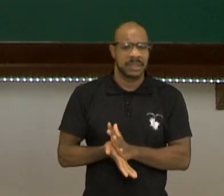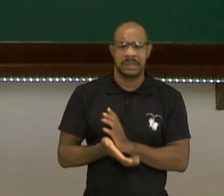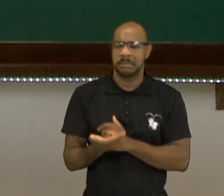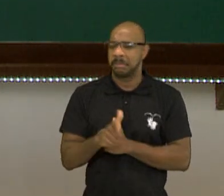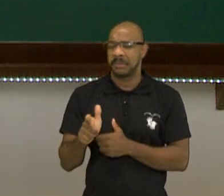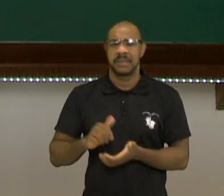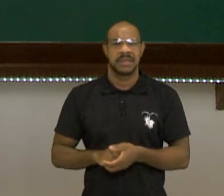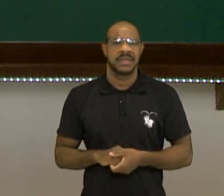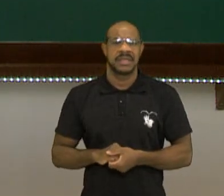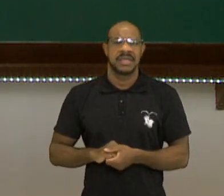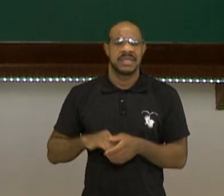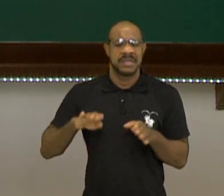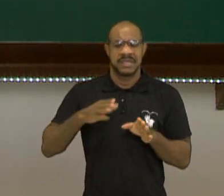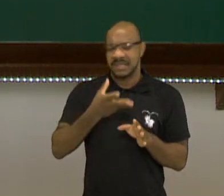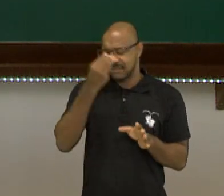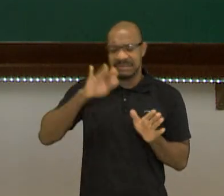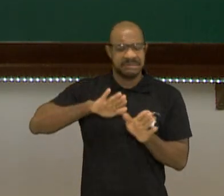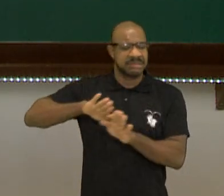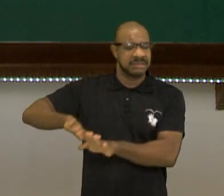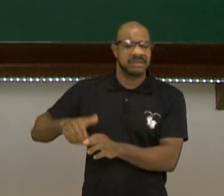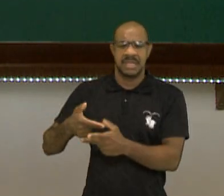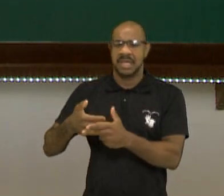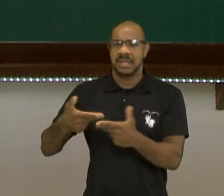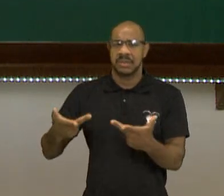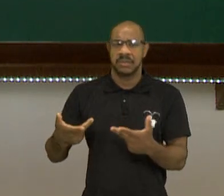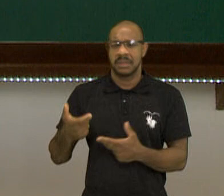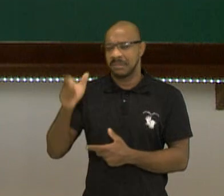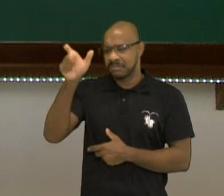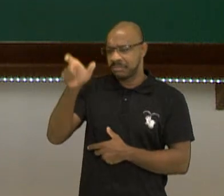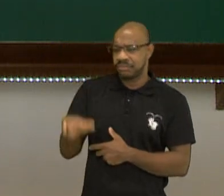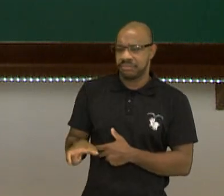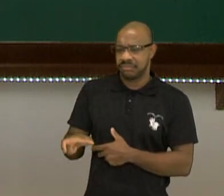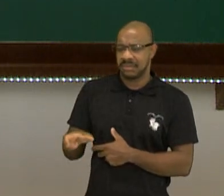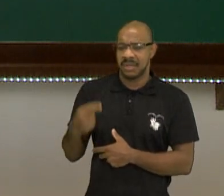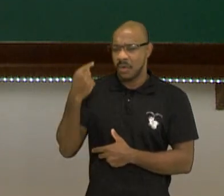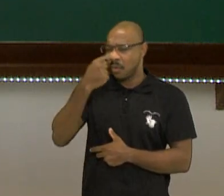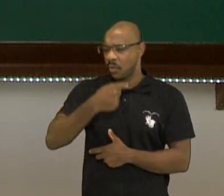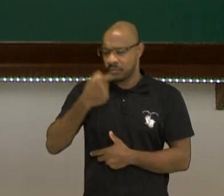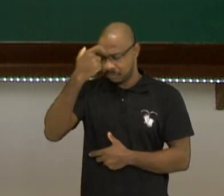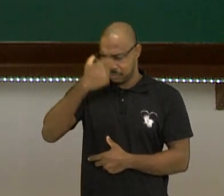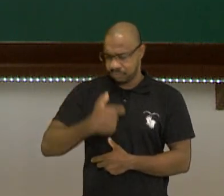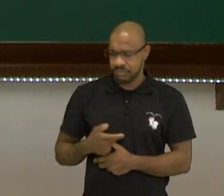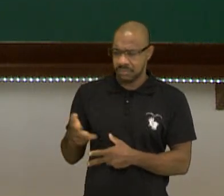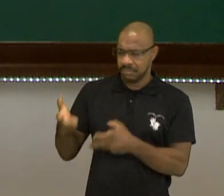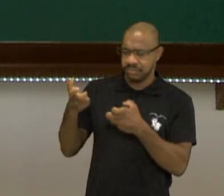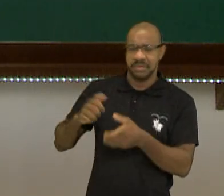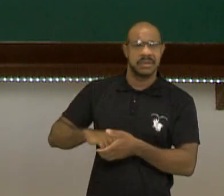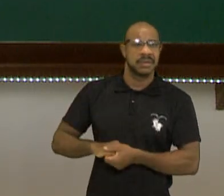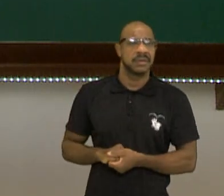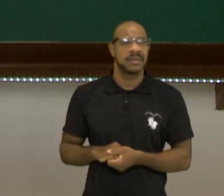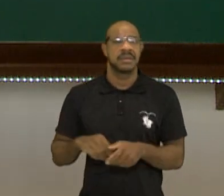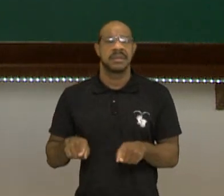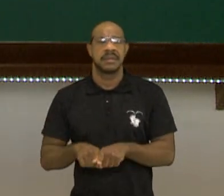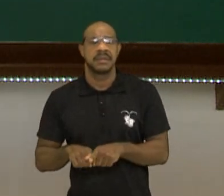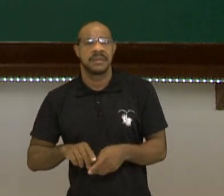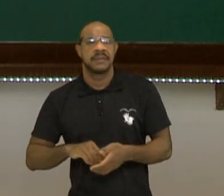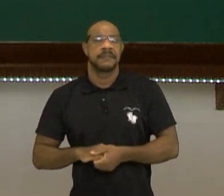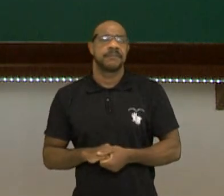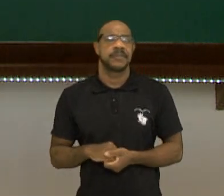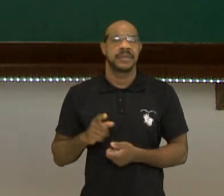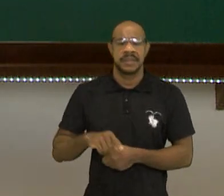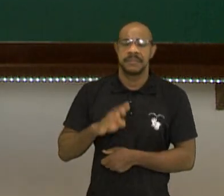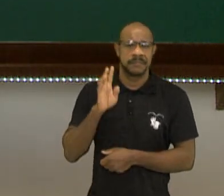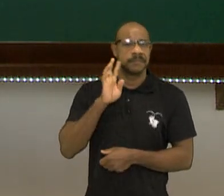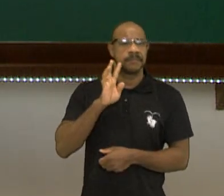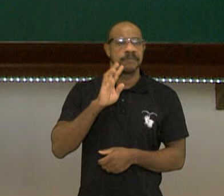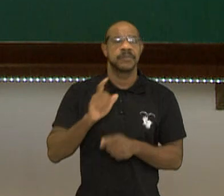os estereótipos, né, e fazer esse acolhimento, essa questão da alteridade antropológica, alteridade cultural, que é muito bacana e vem a partir